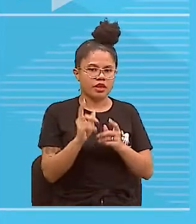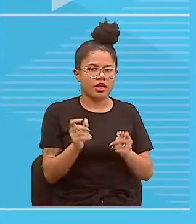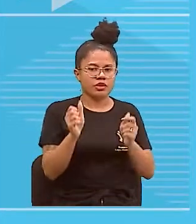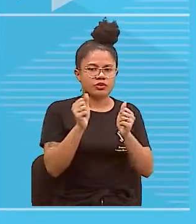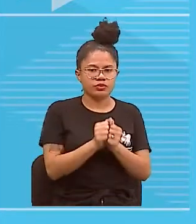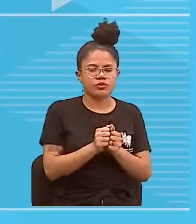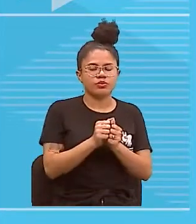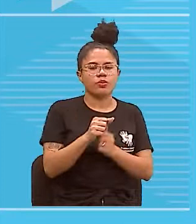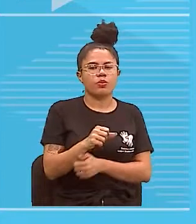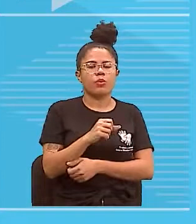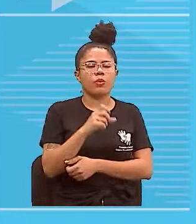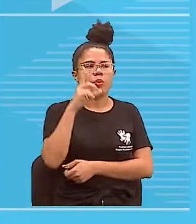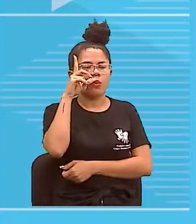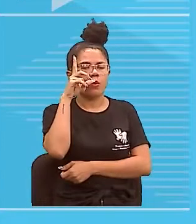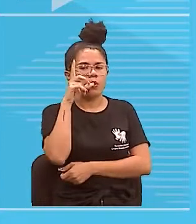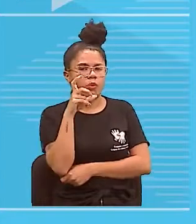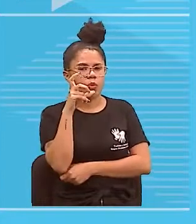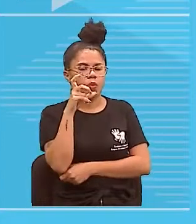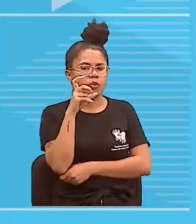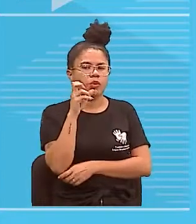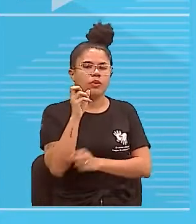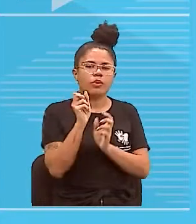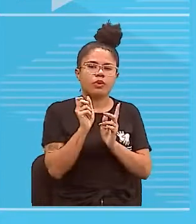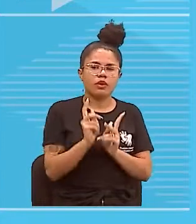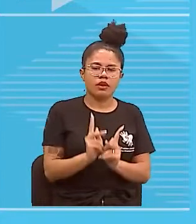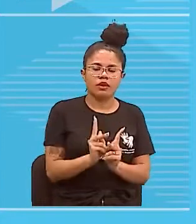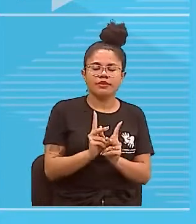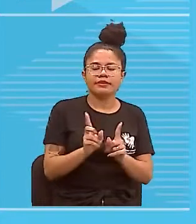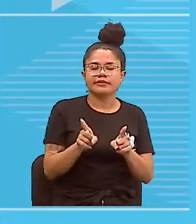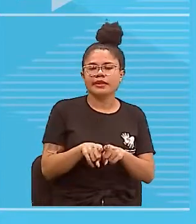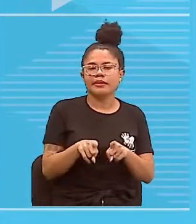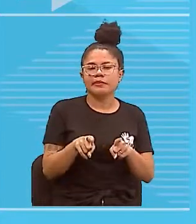Colombo à frente mas a tripulação o